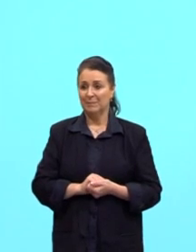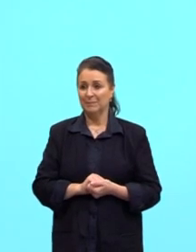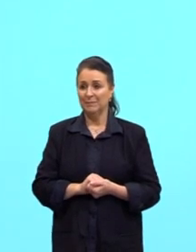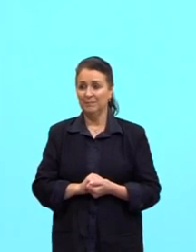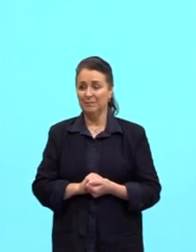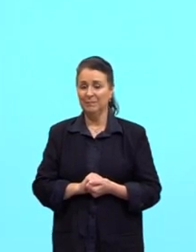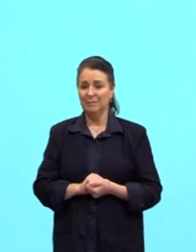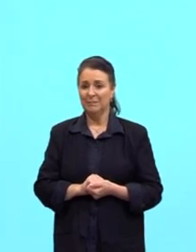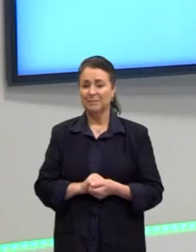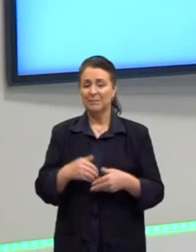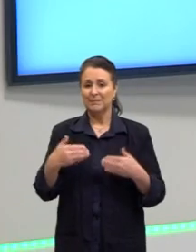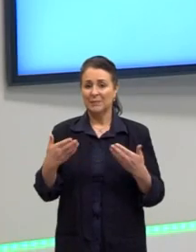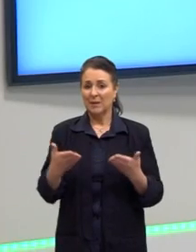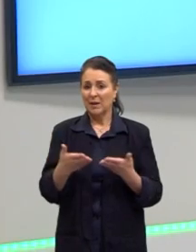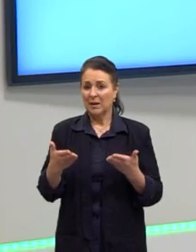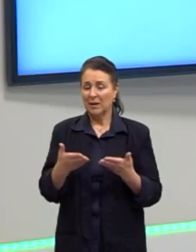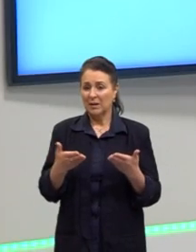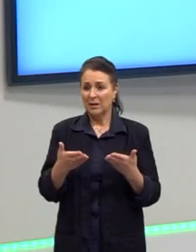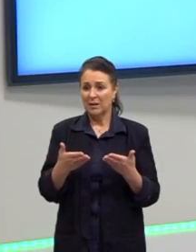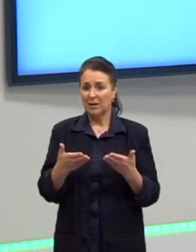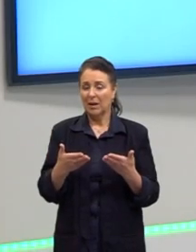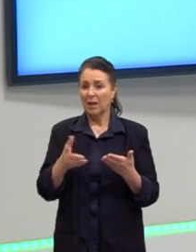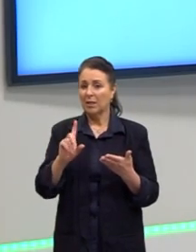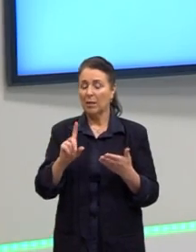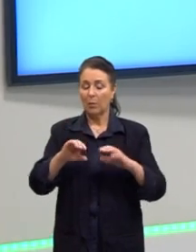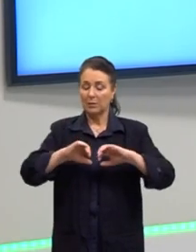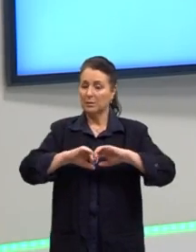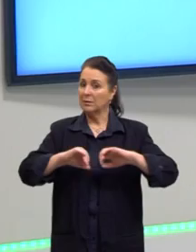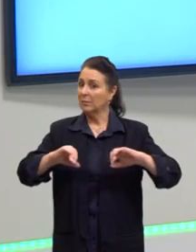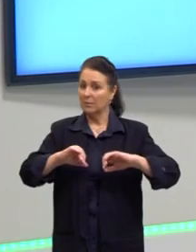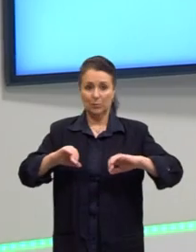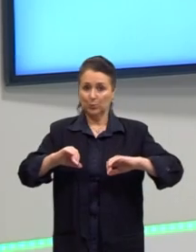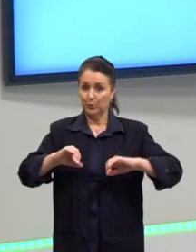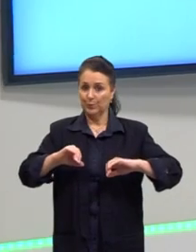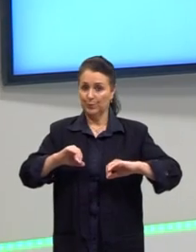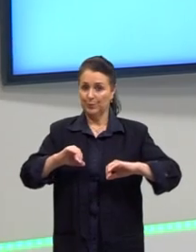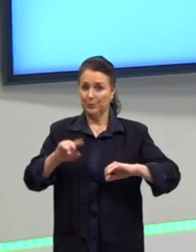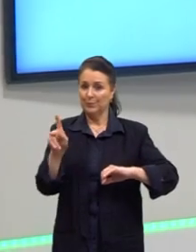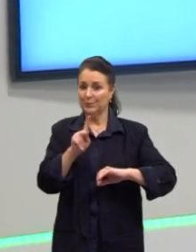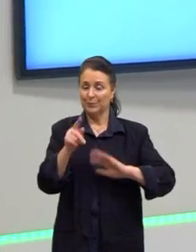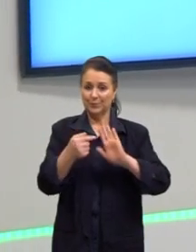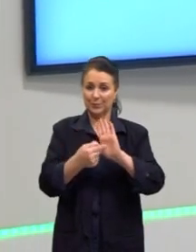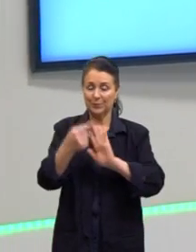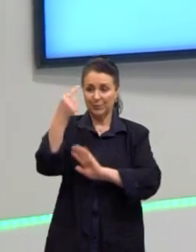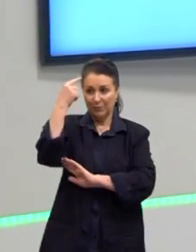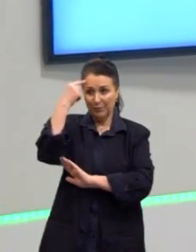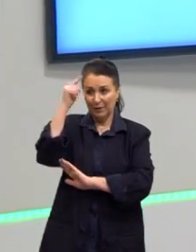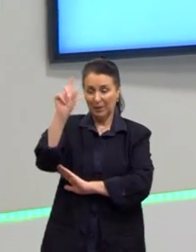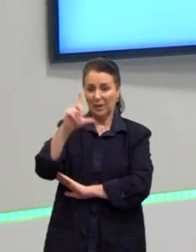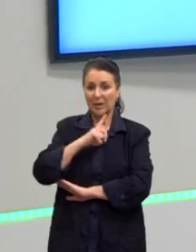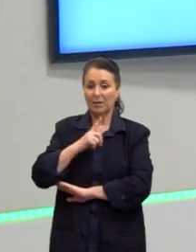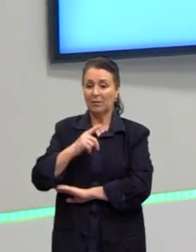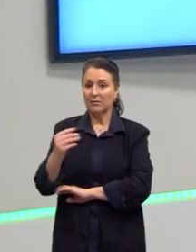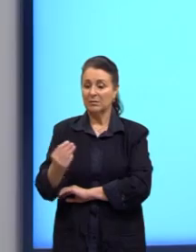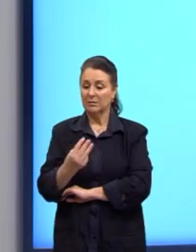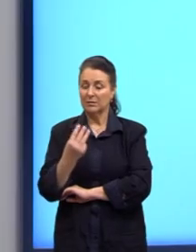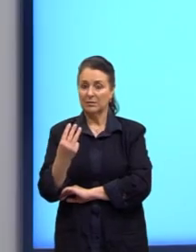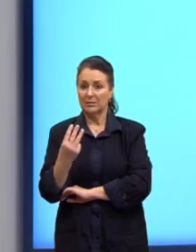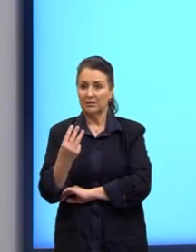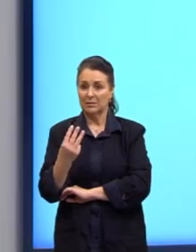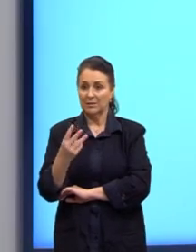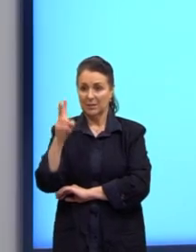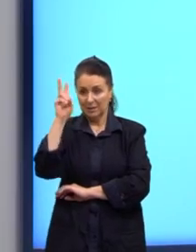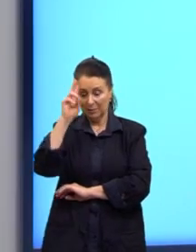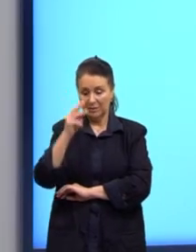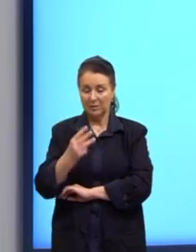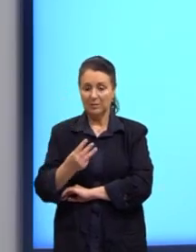agora aqui esse aqui ele não é de ele não é inseparável esse aqui eu trago para vocês a ideia do que tem três né que lembra que